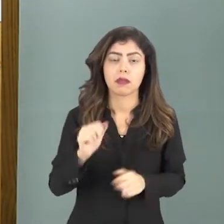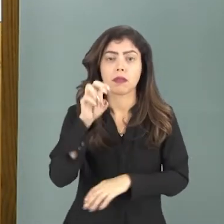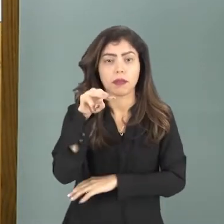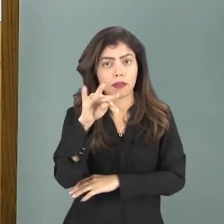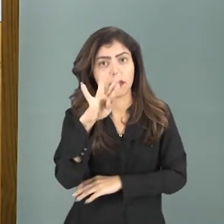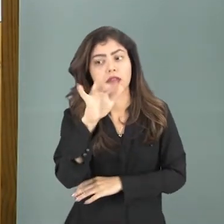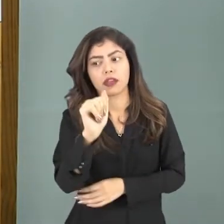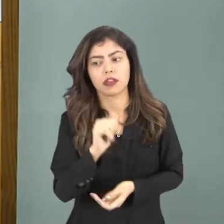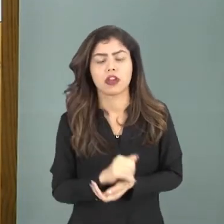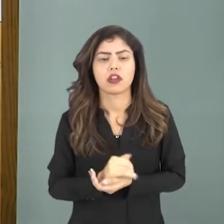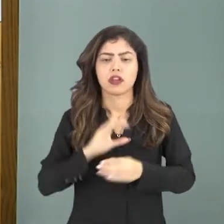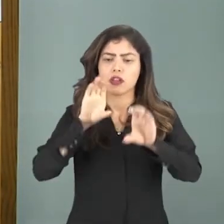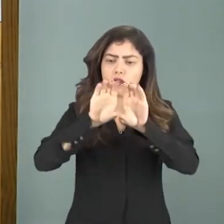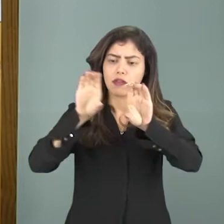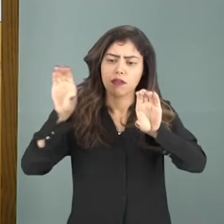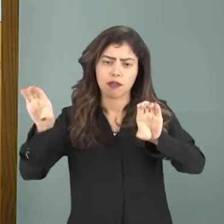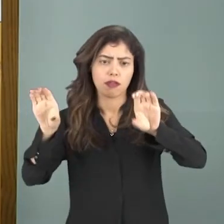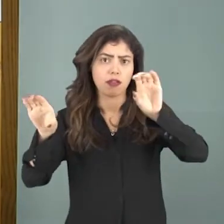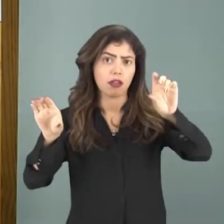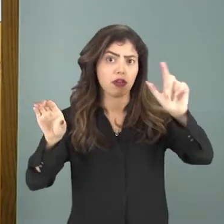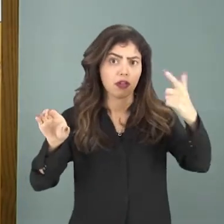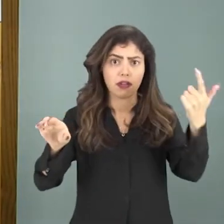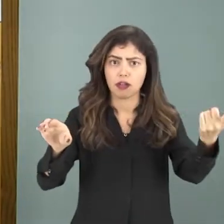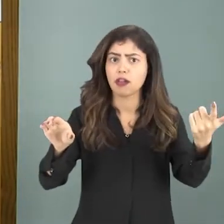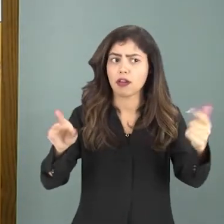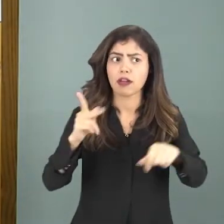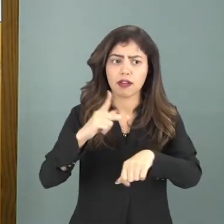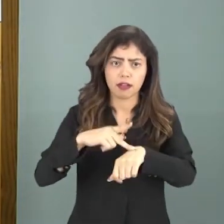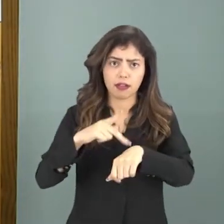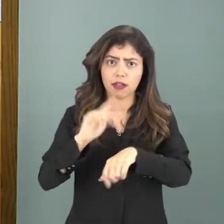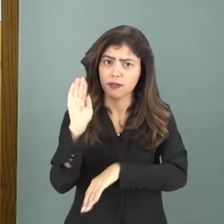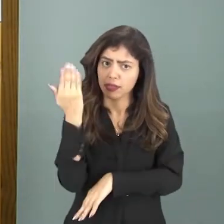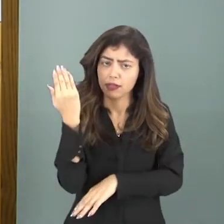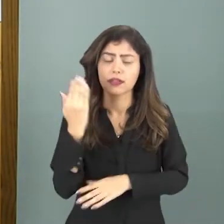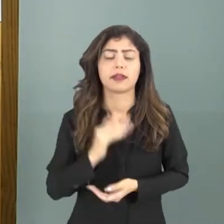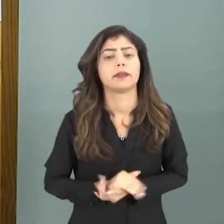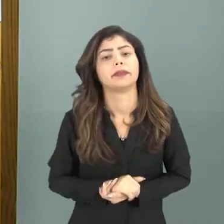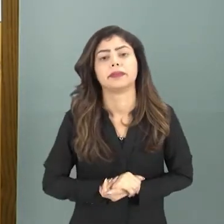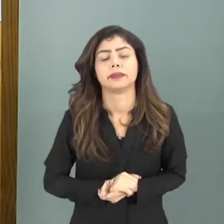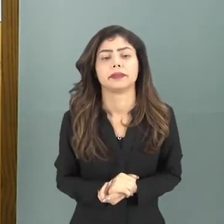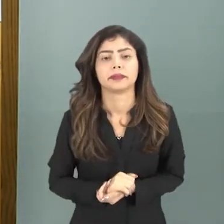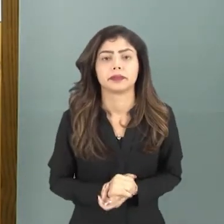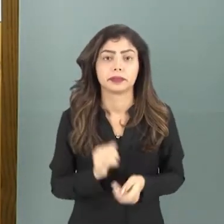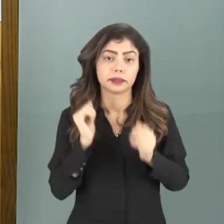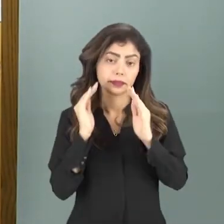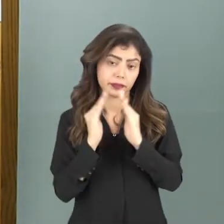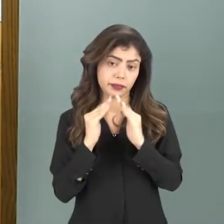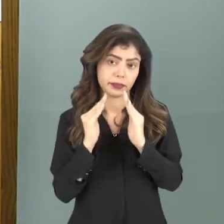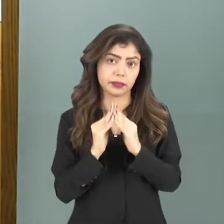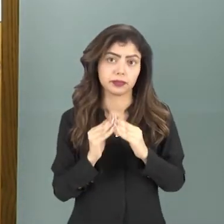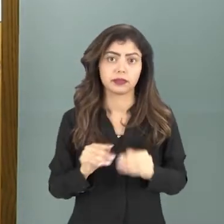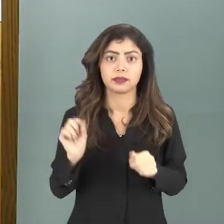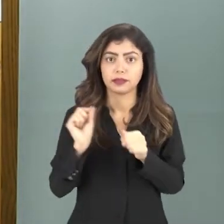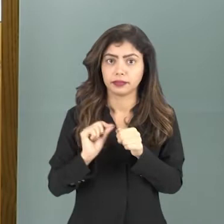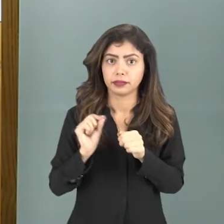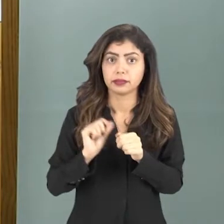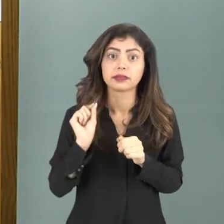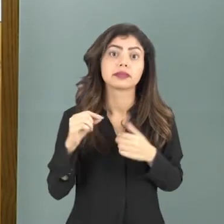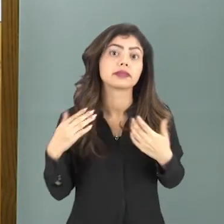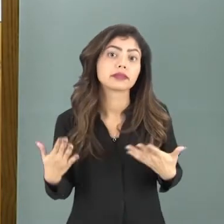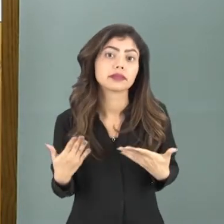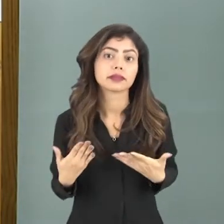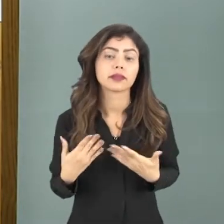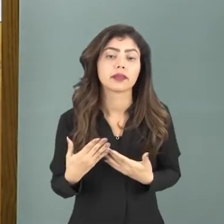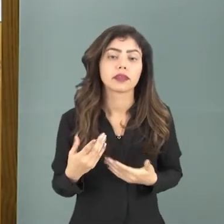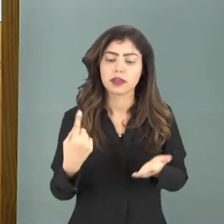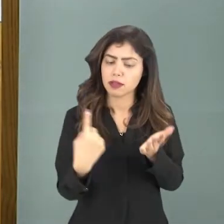mista, tijolo e alvenaria, uma parte com tijolo e outra parte com madeira. A casa, ela é